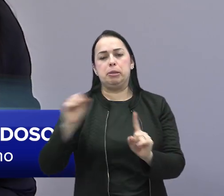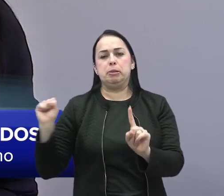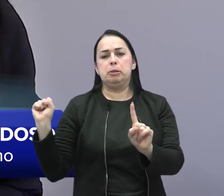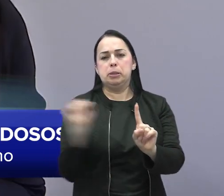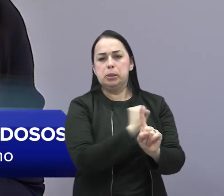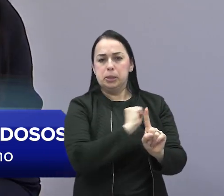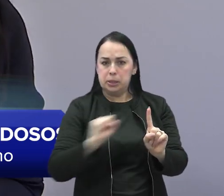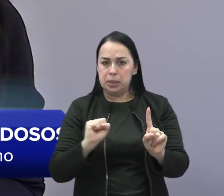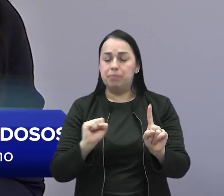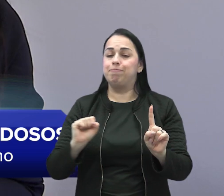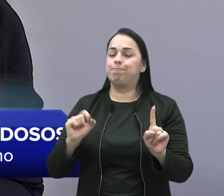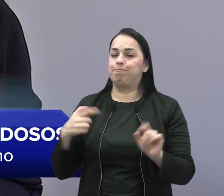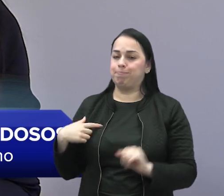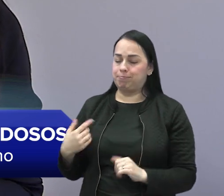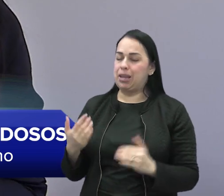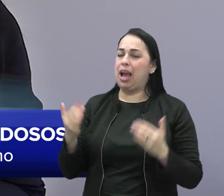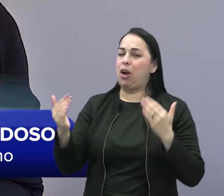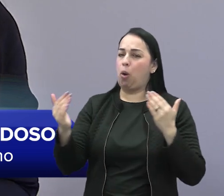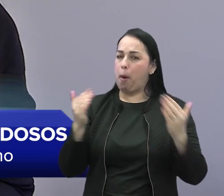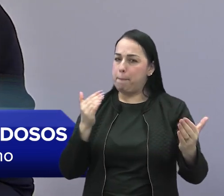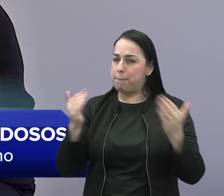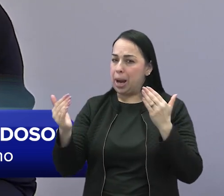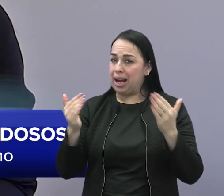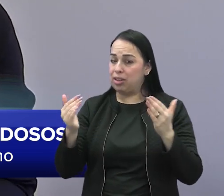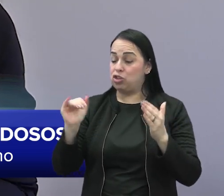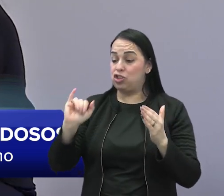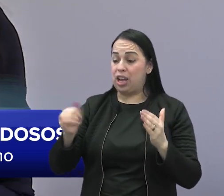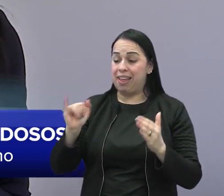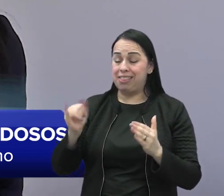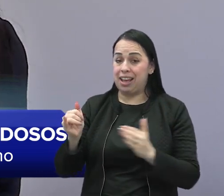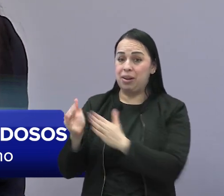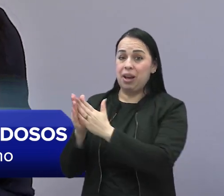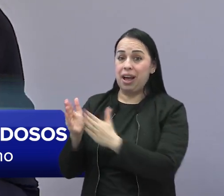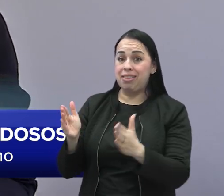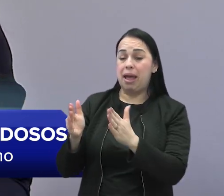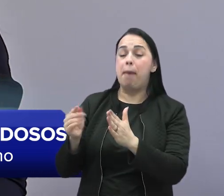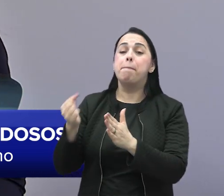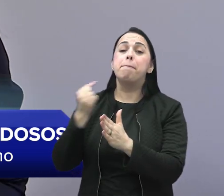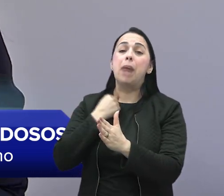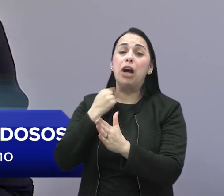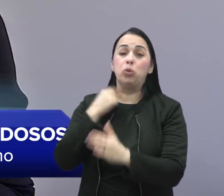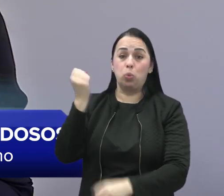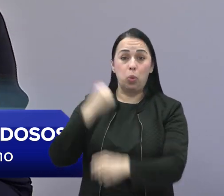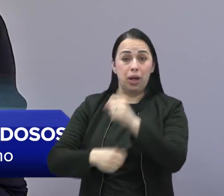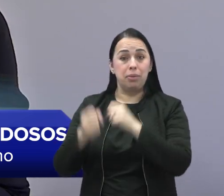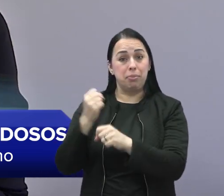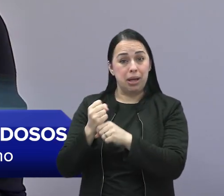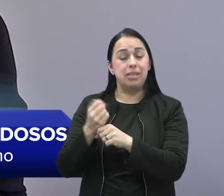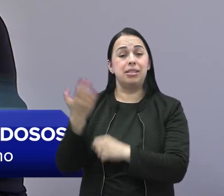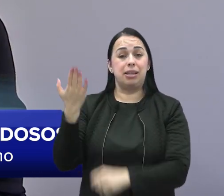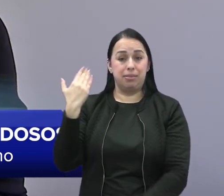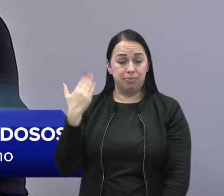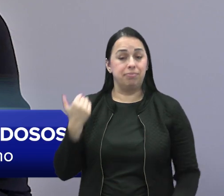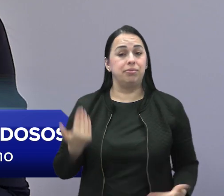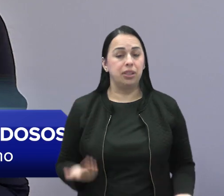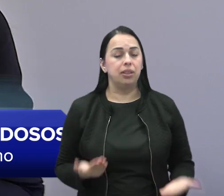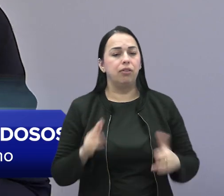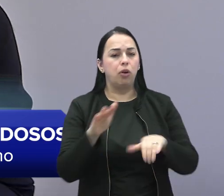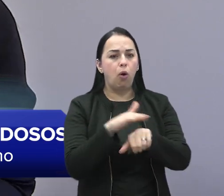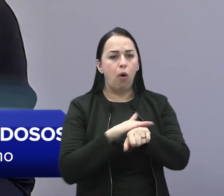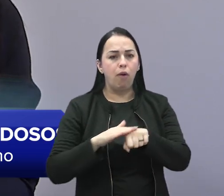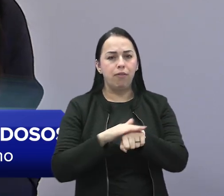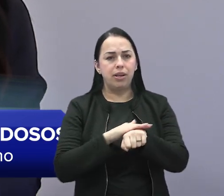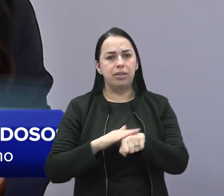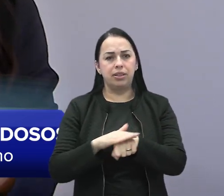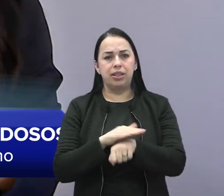pessoa idosa. Esses dados são um comparativo aí de janeiro a maio. Portanto, eu vou conversar